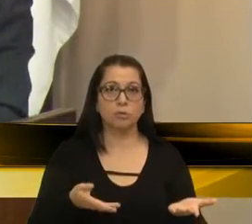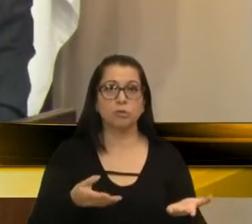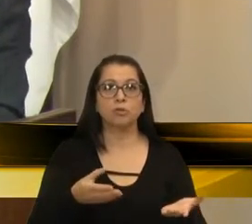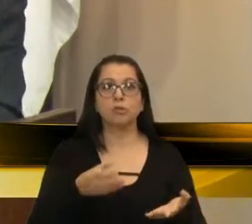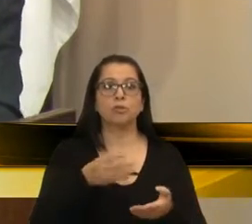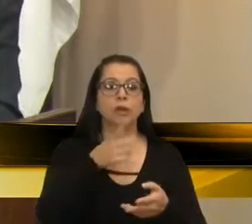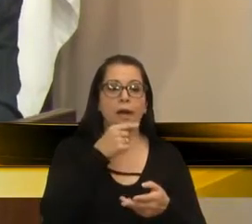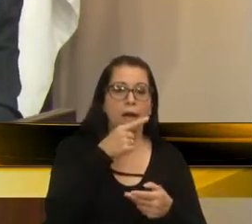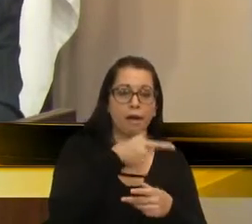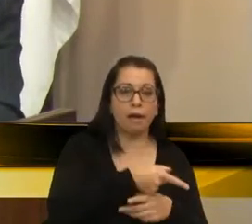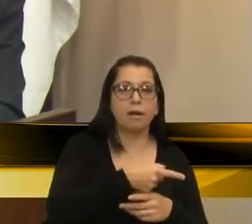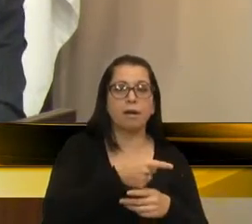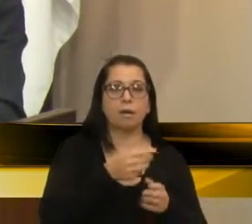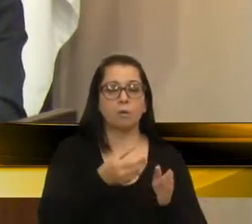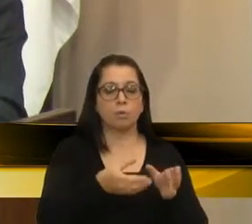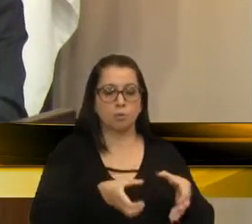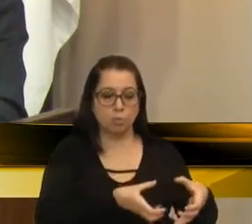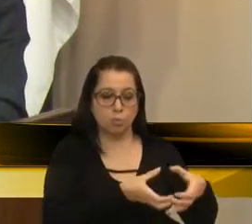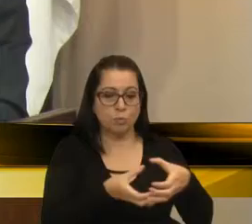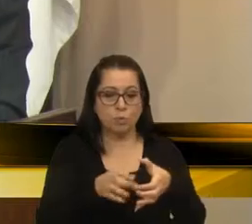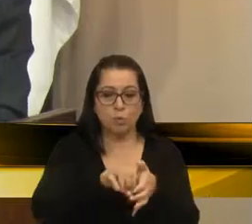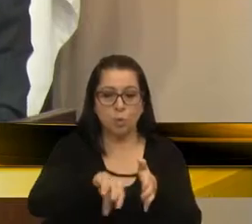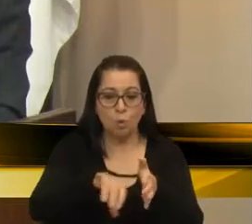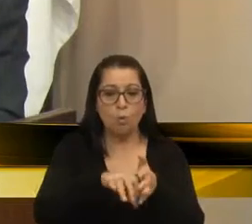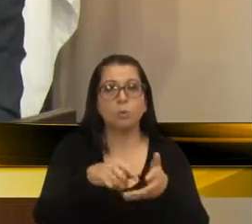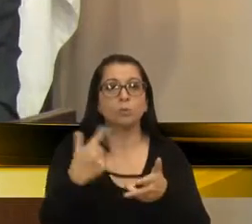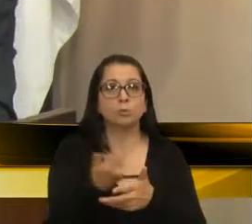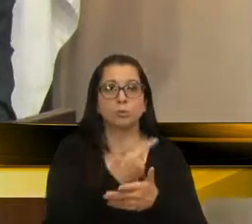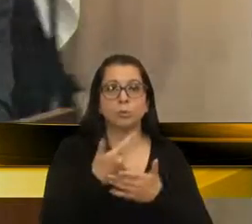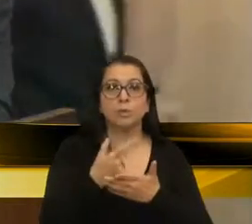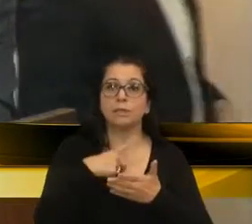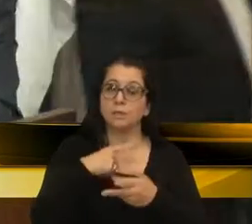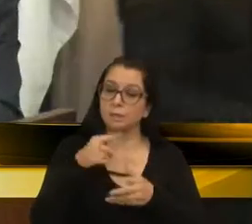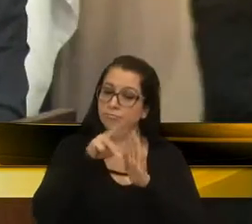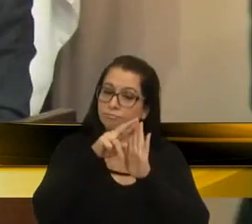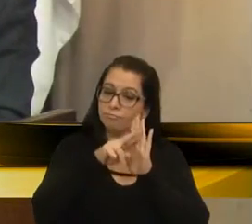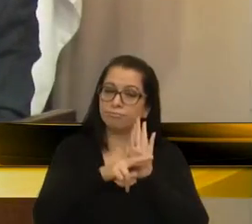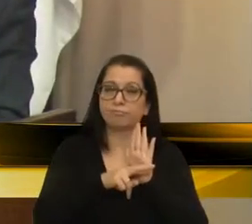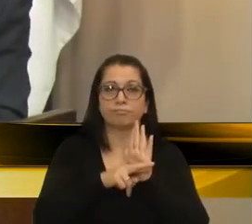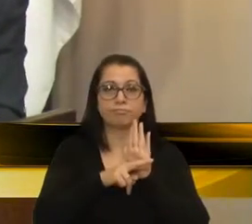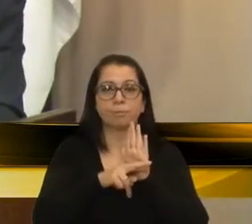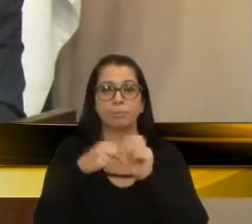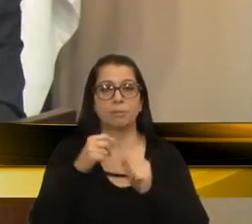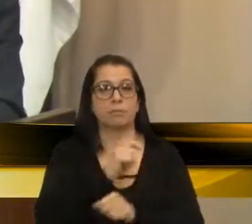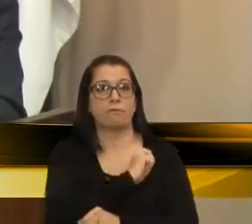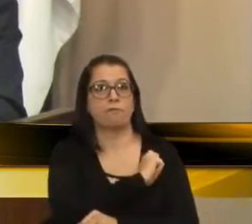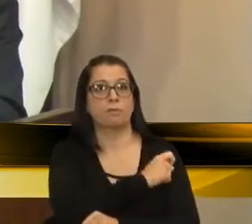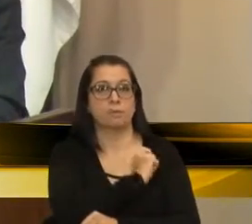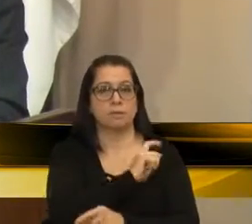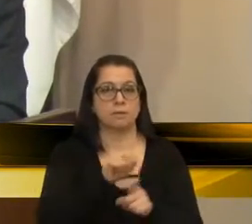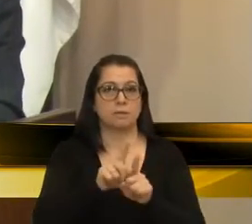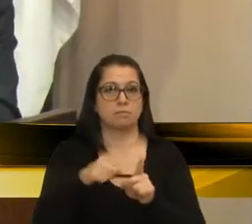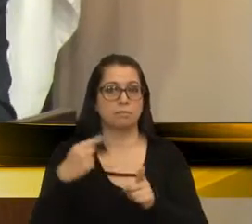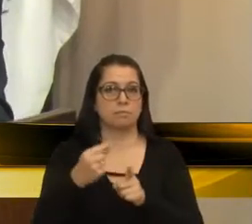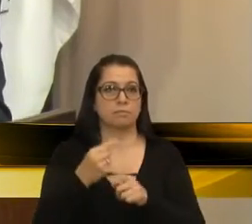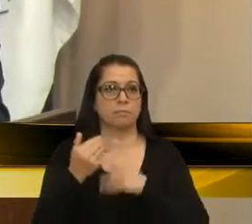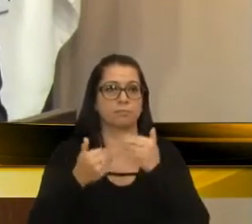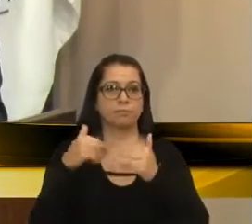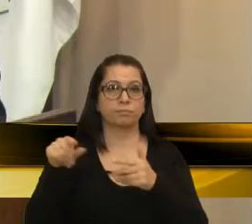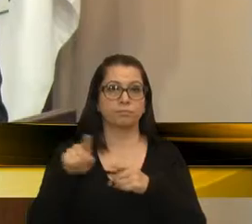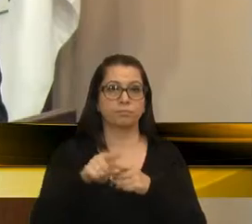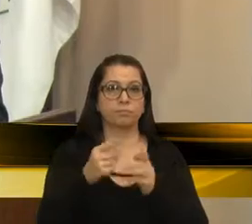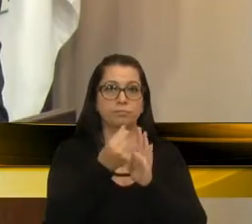água, do afastamento de esgoto, e que nós precisamos ter uma regularidade, precisamos fiscalizar, inclusive o